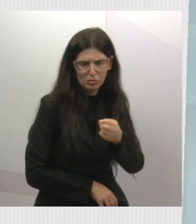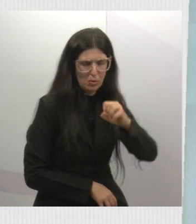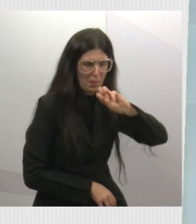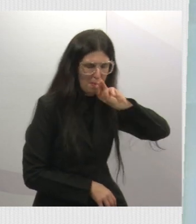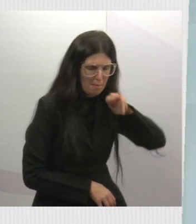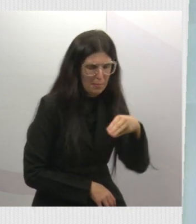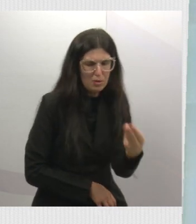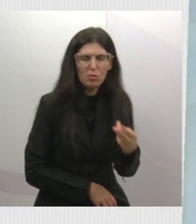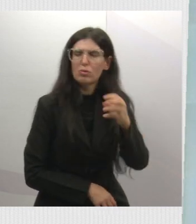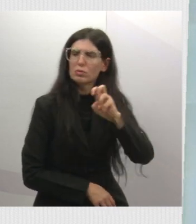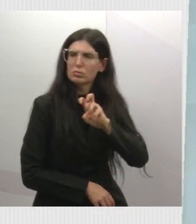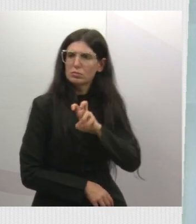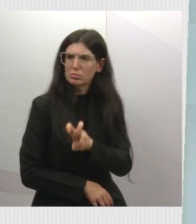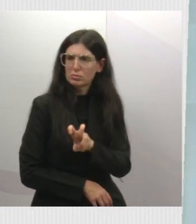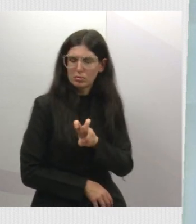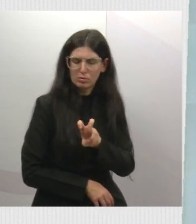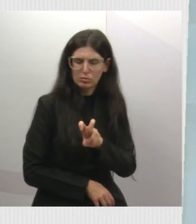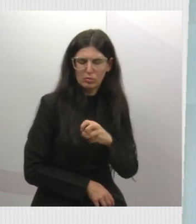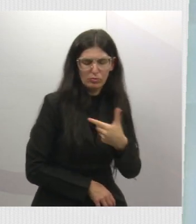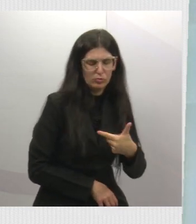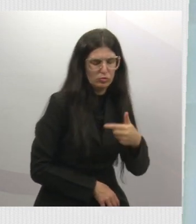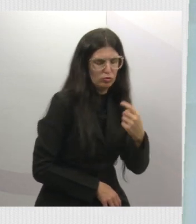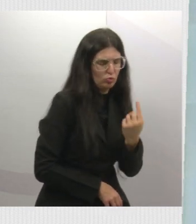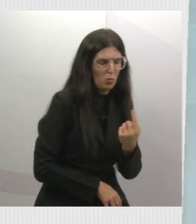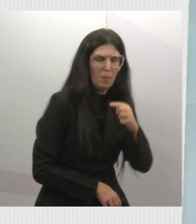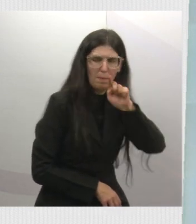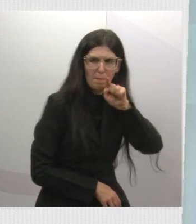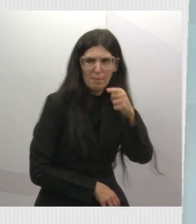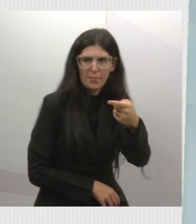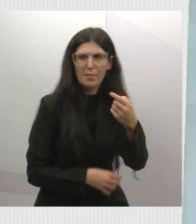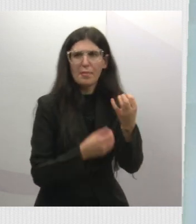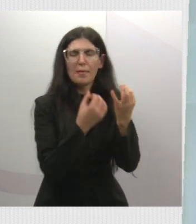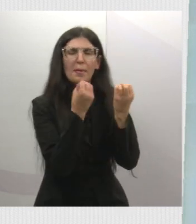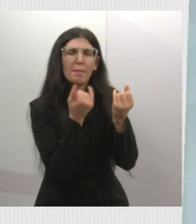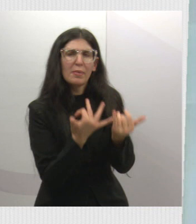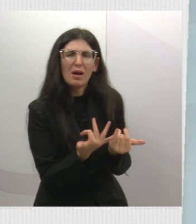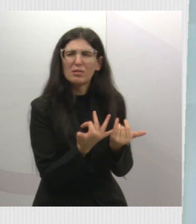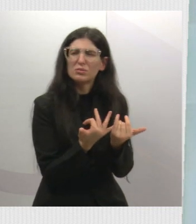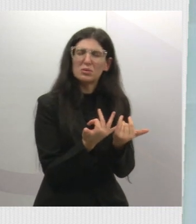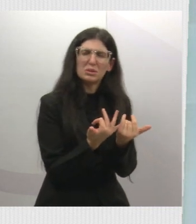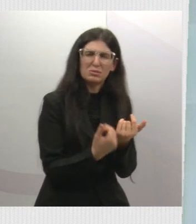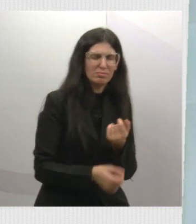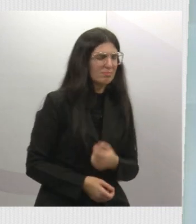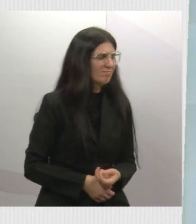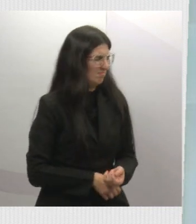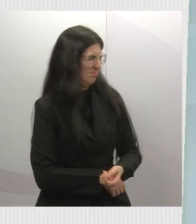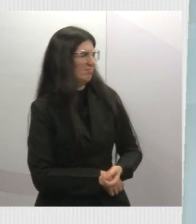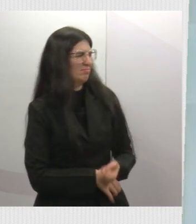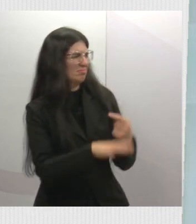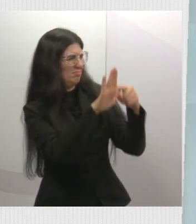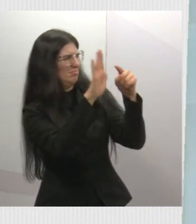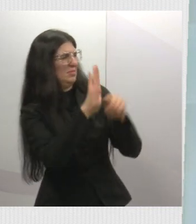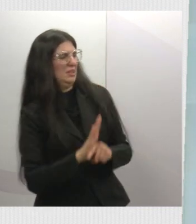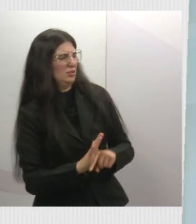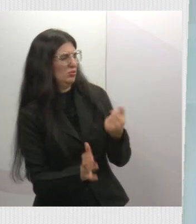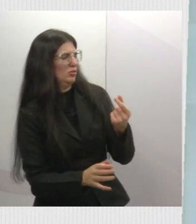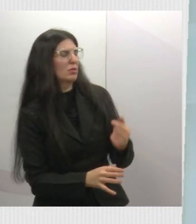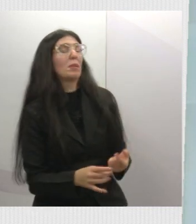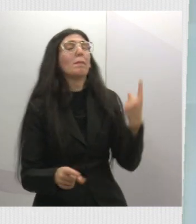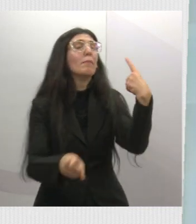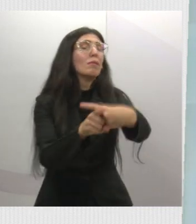38.521.000. Aqui eu trago uma ressalva, mas o valor está menor. Aqui é o que foi